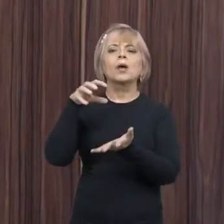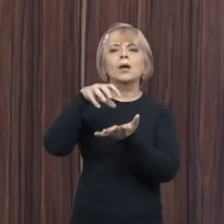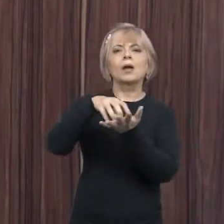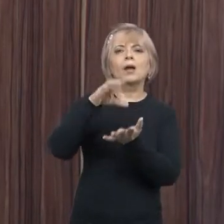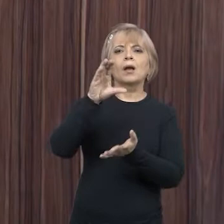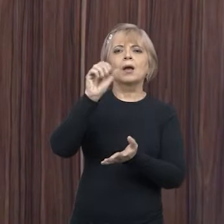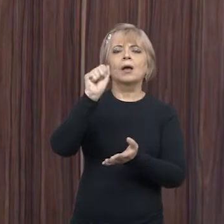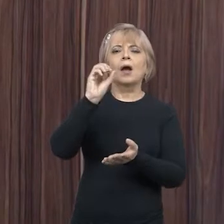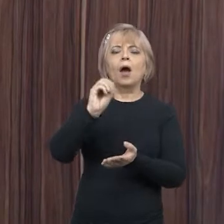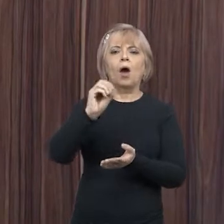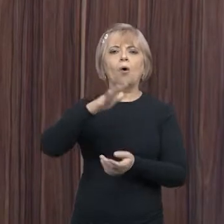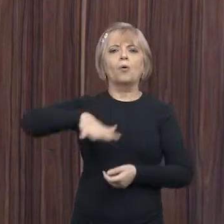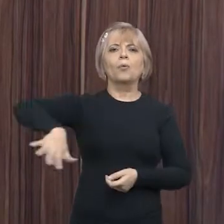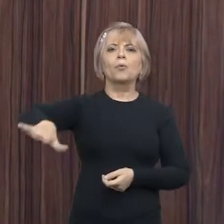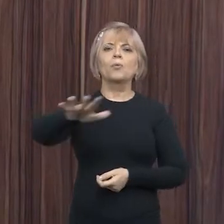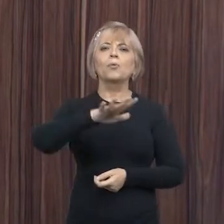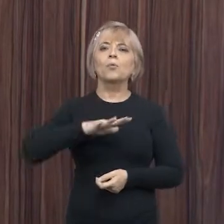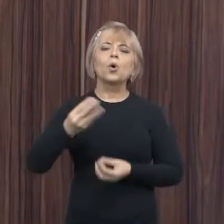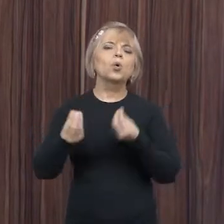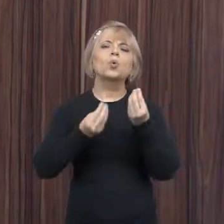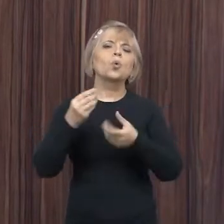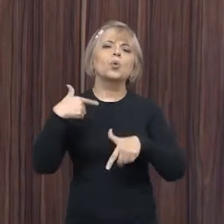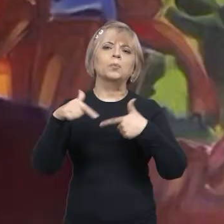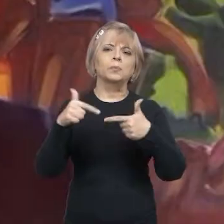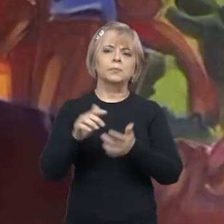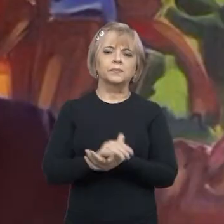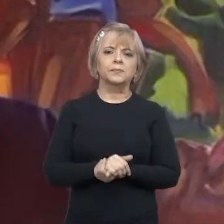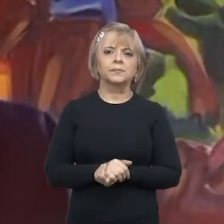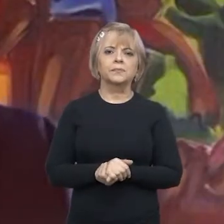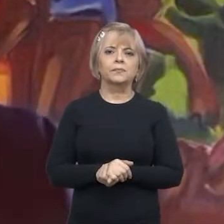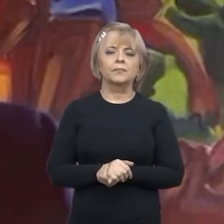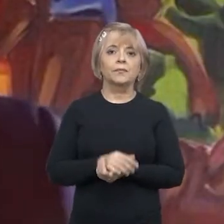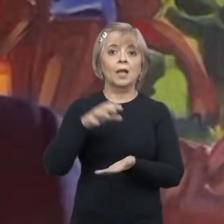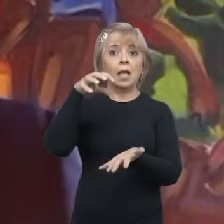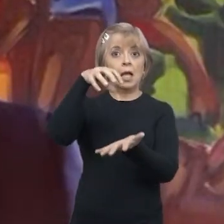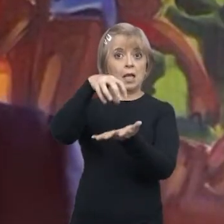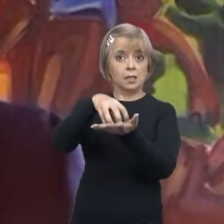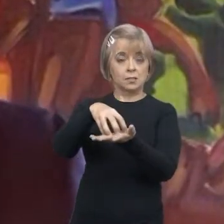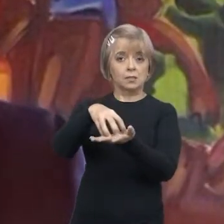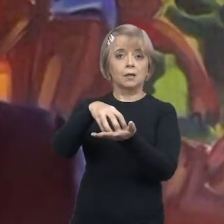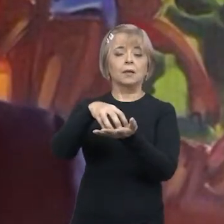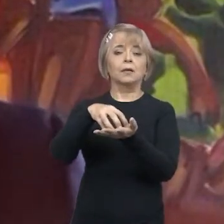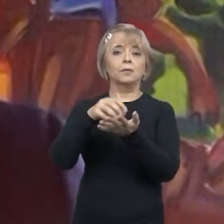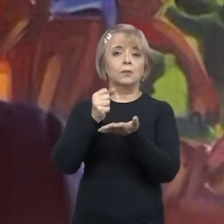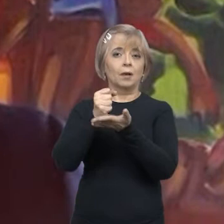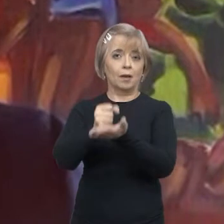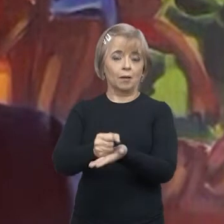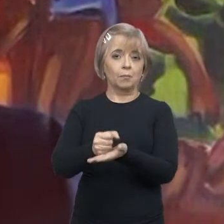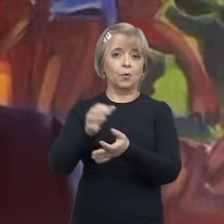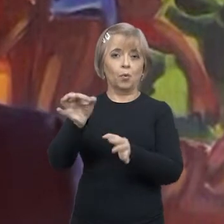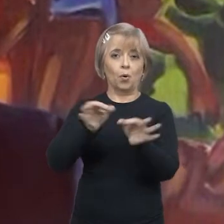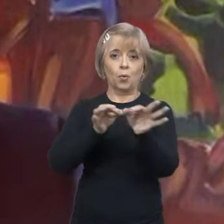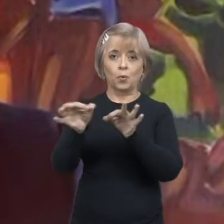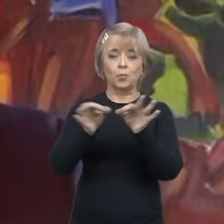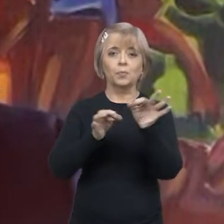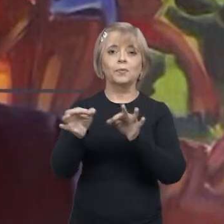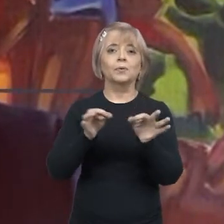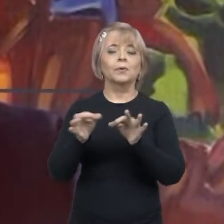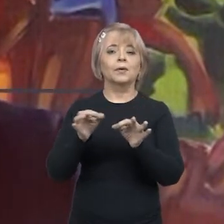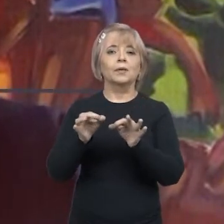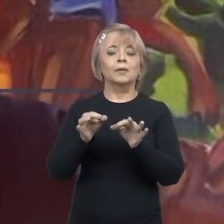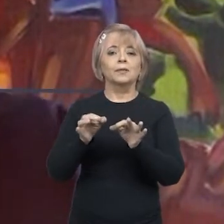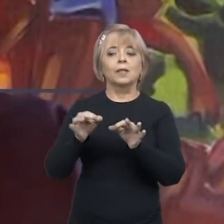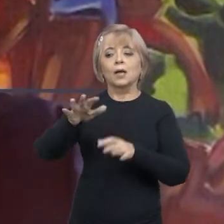Meio Ambiente? O que ele faz? Como ele funciona, doutor? Bom, o CAU Meio Ambiente é o Centro de Apoio Operacional na temática de